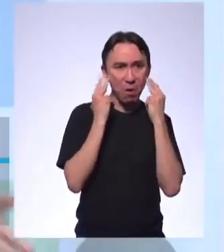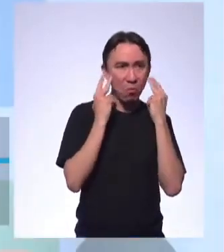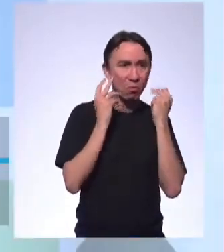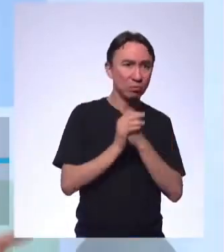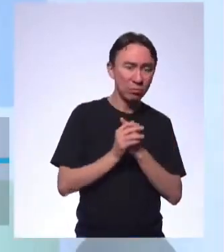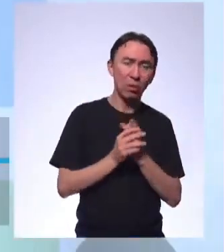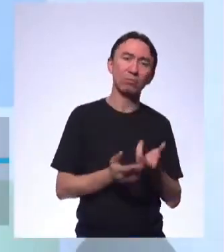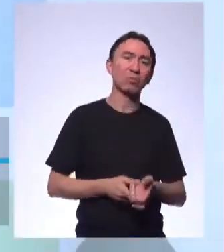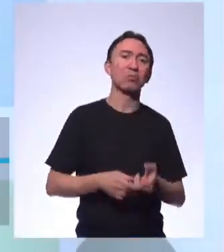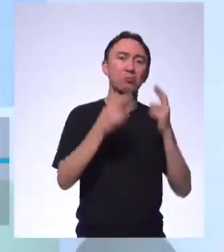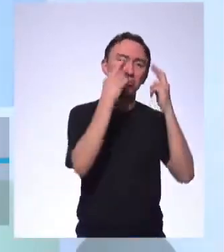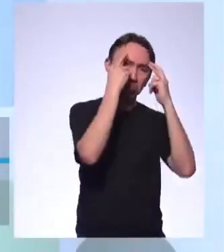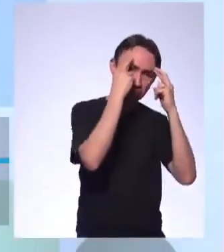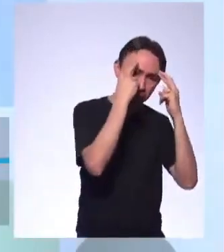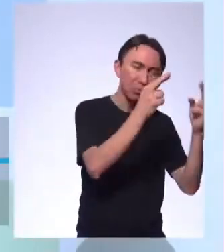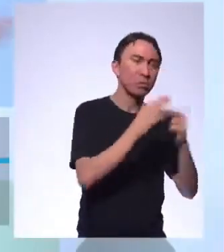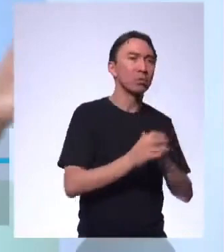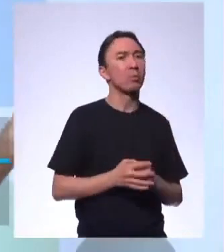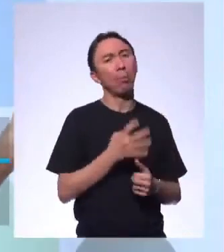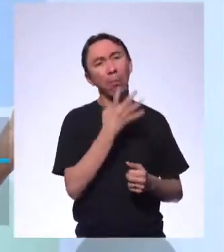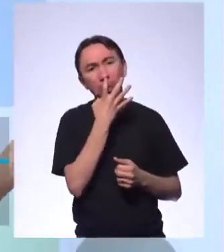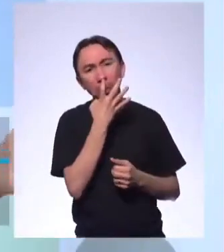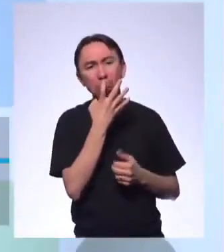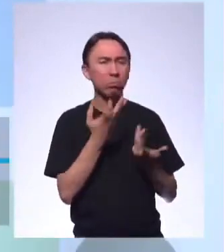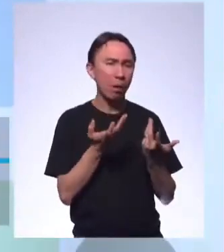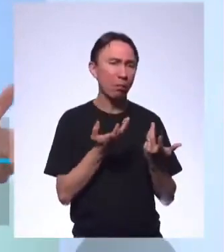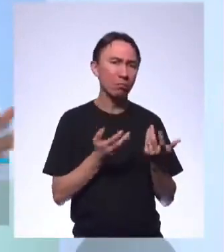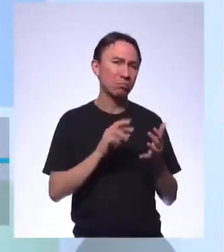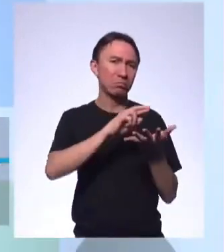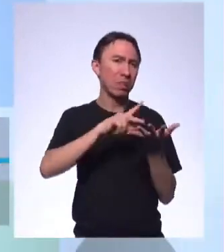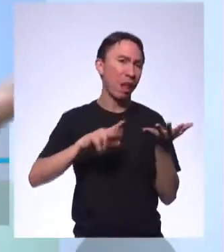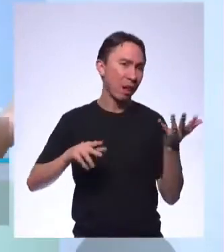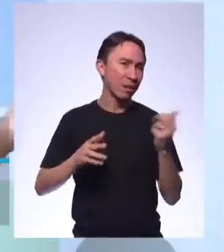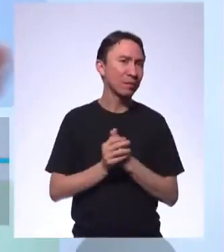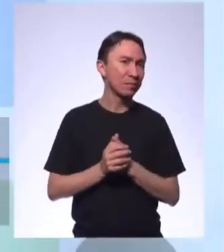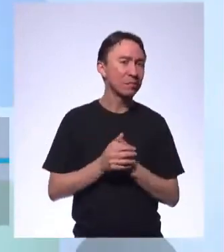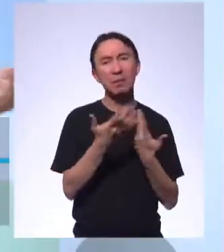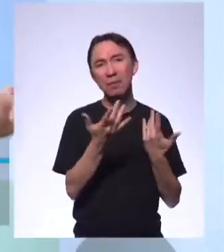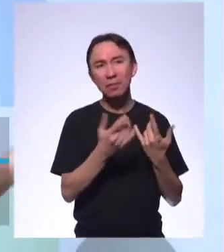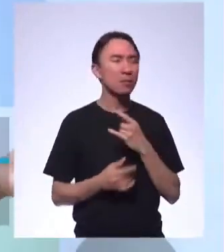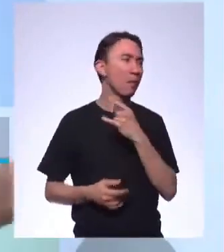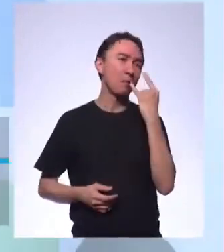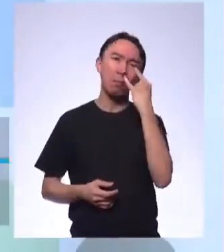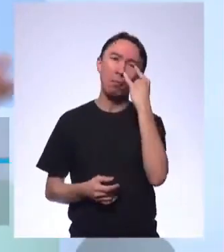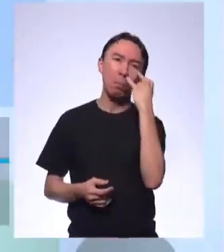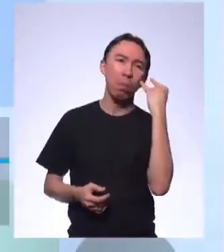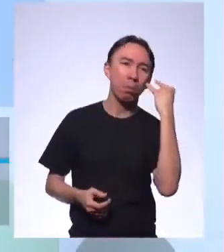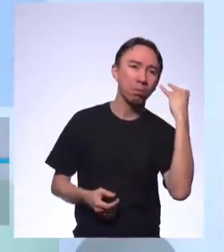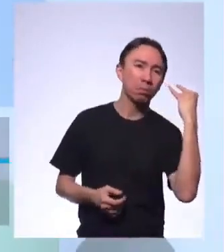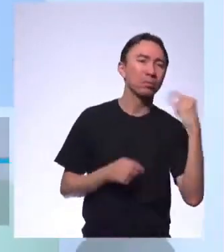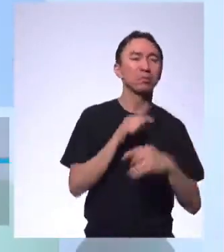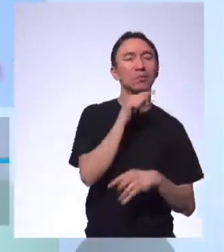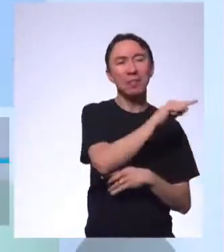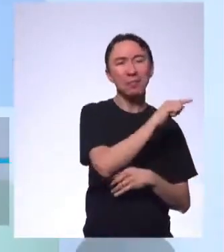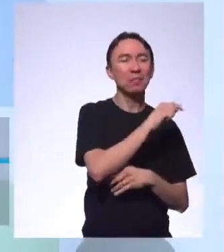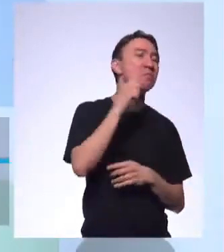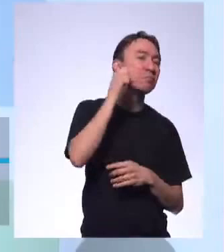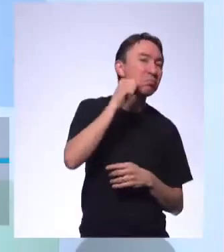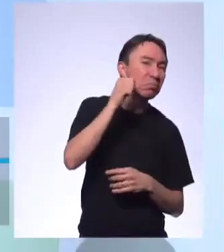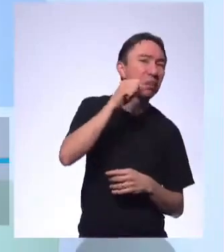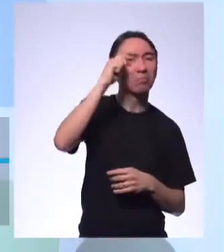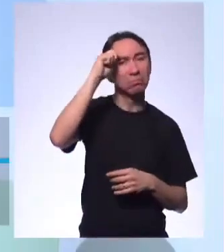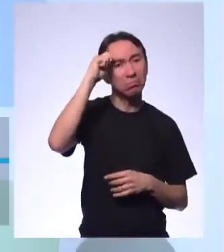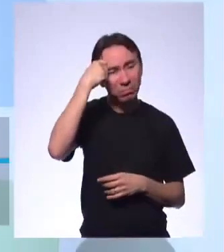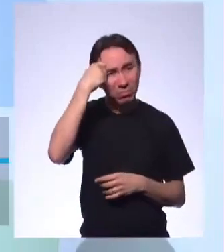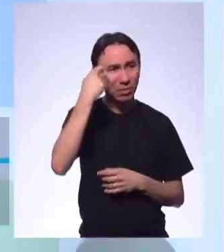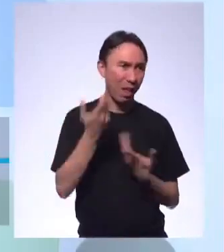Com isso, respeito, com admiração e assim por diante. Então, os caras estavam lá todos apaixonados por ela, certo? Por qualquer mulher negra, no caso,